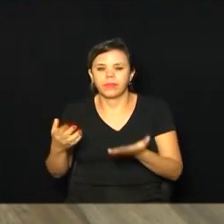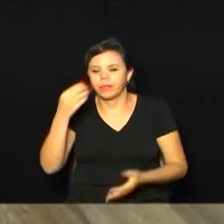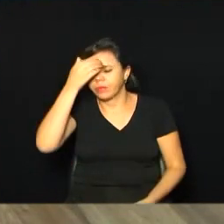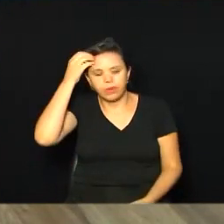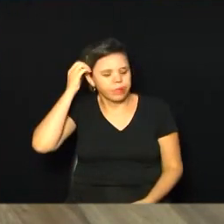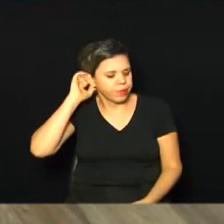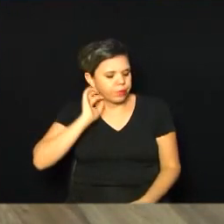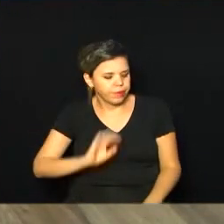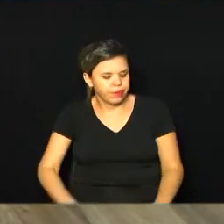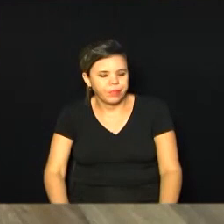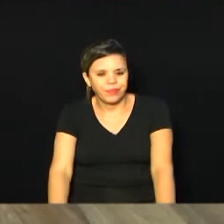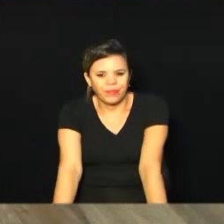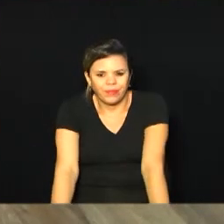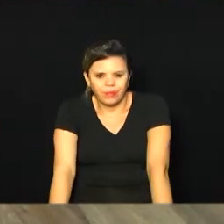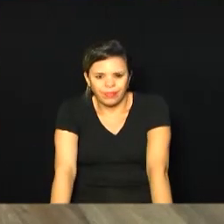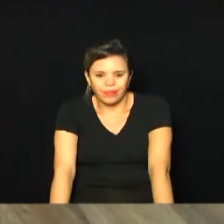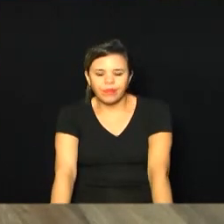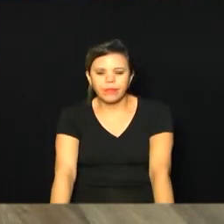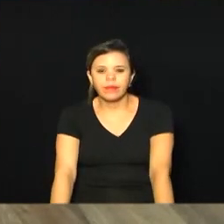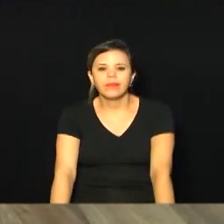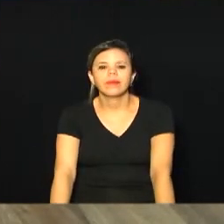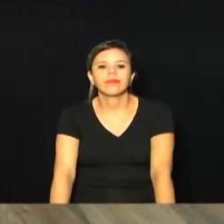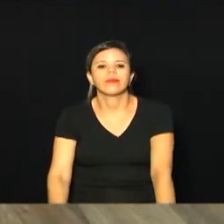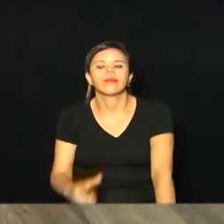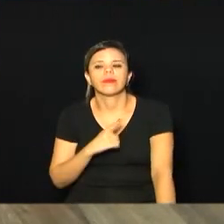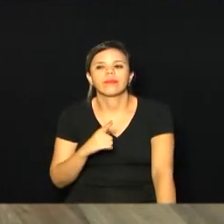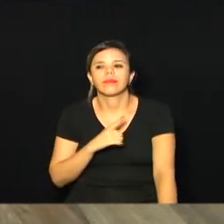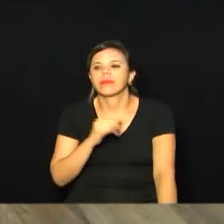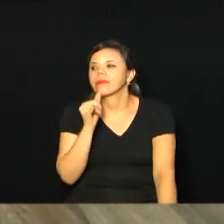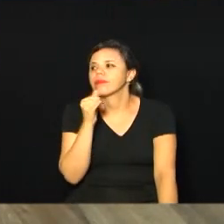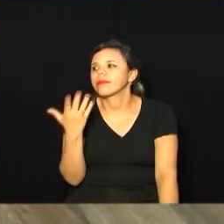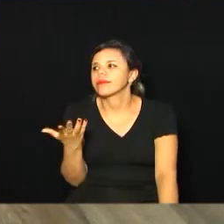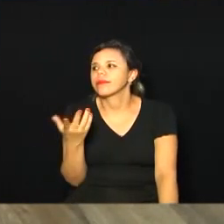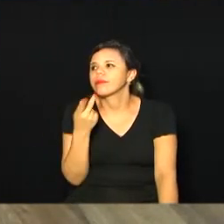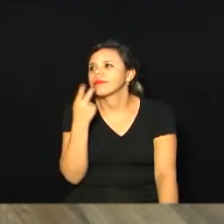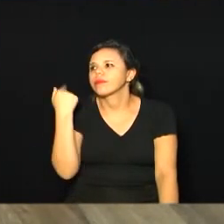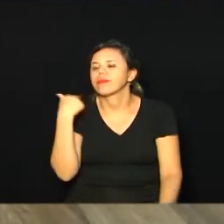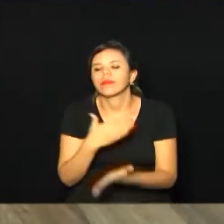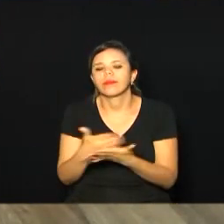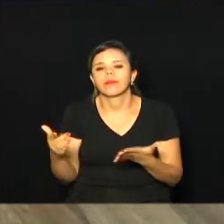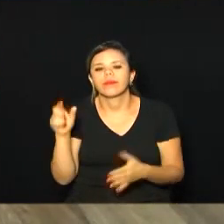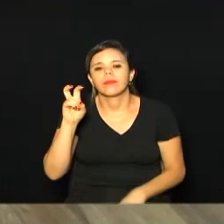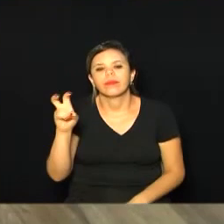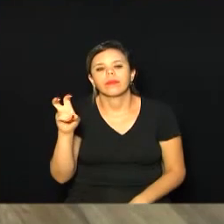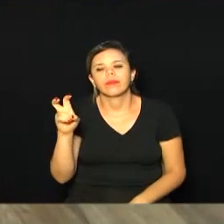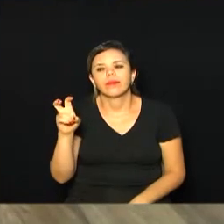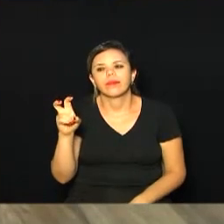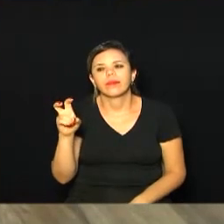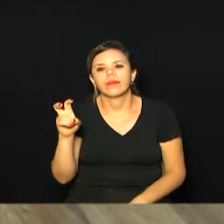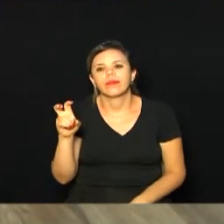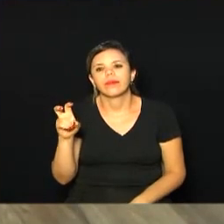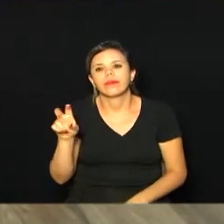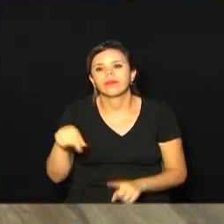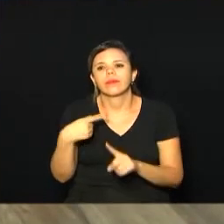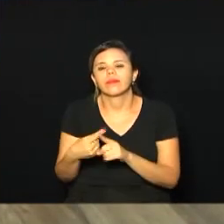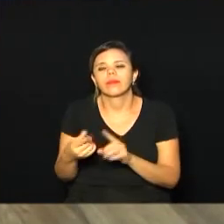Gabriel. Na sequência, nós temos aí, vamos supor, como a gente falou lá no início que são 5, se além